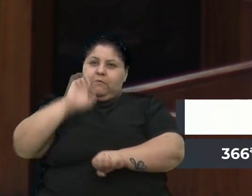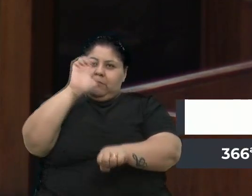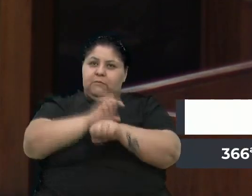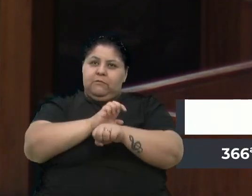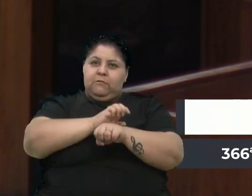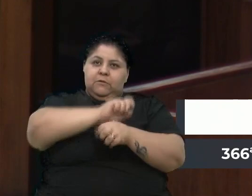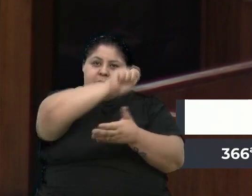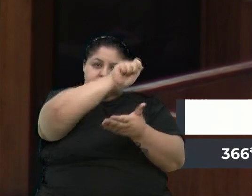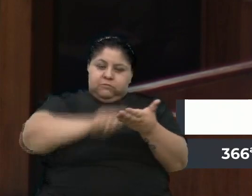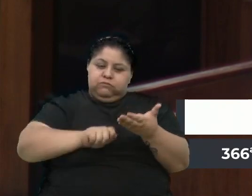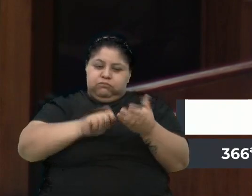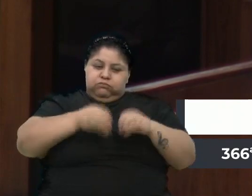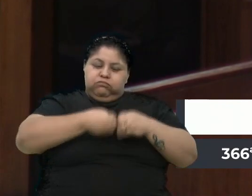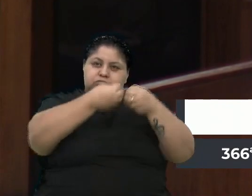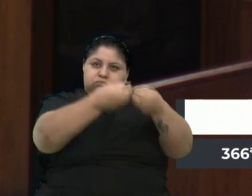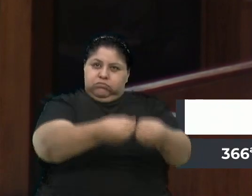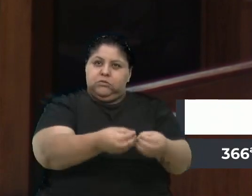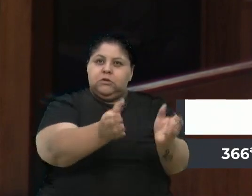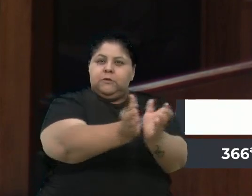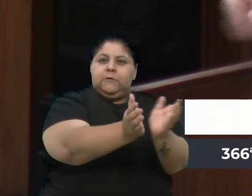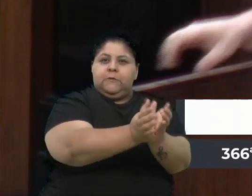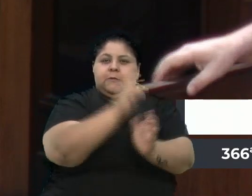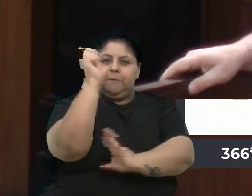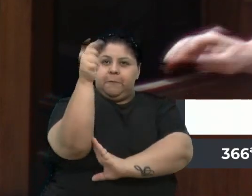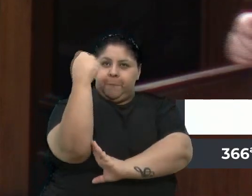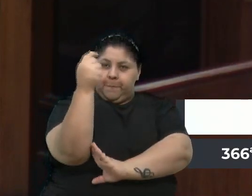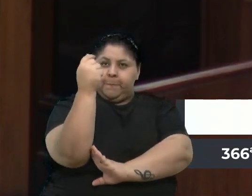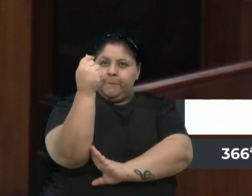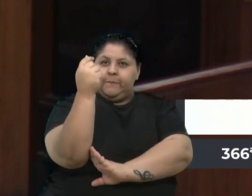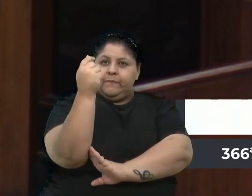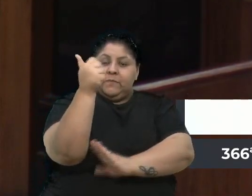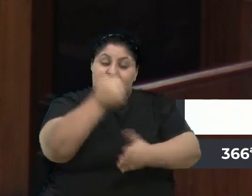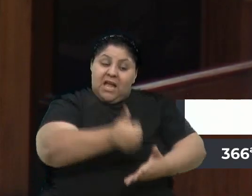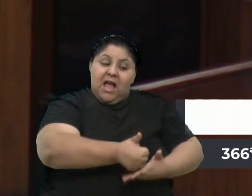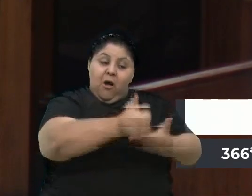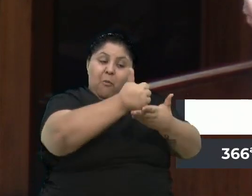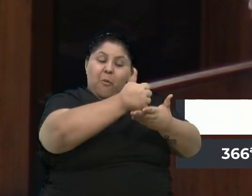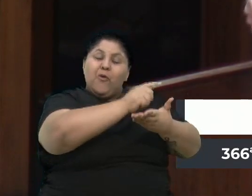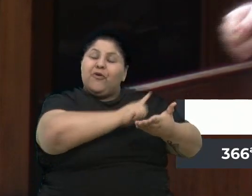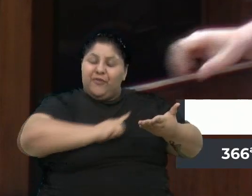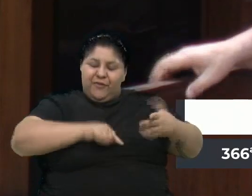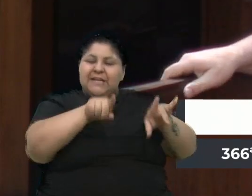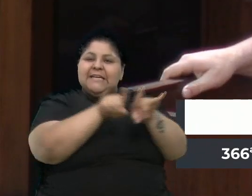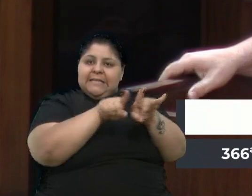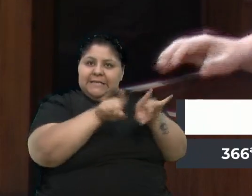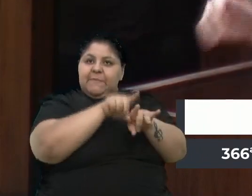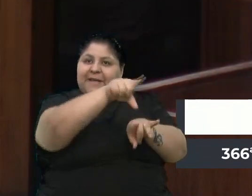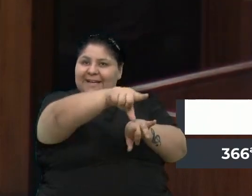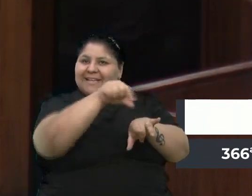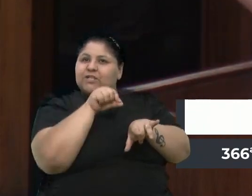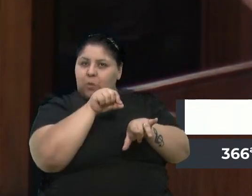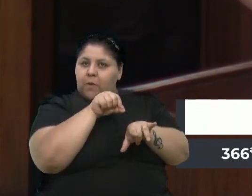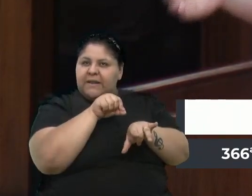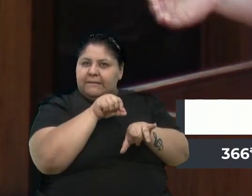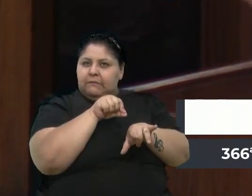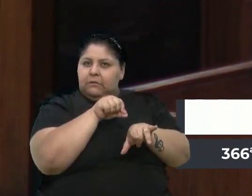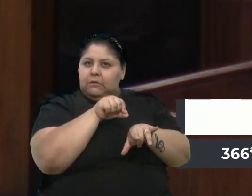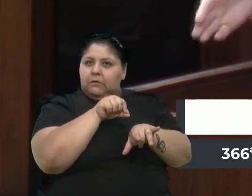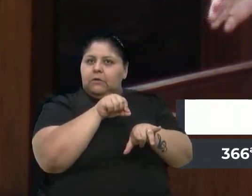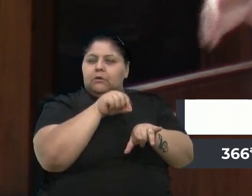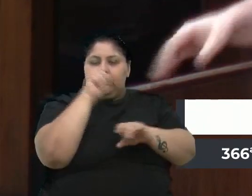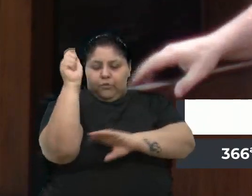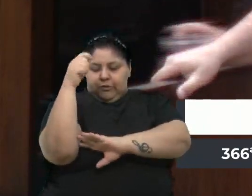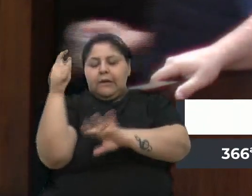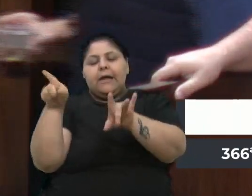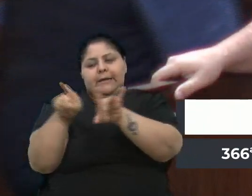assinou e entregou para a Federação Gaúcha, para que chegue a CBF, o apoio do governo do estado também à candidatura de Porto Alegre e, consequentemente, à candidatura do